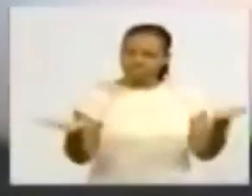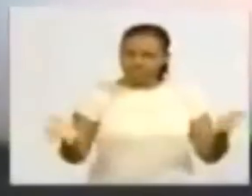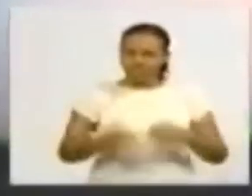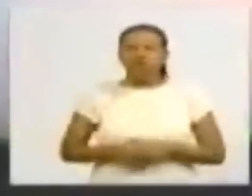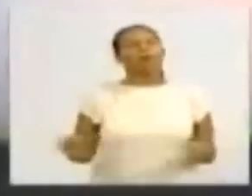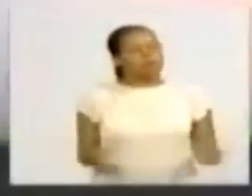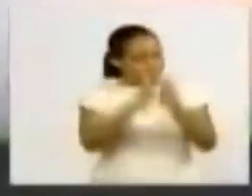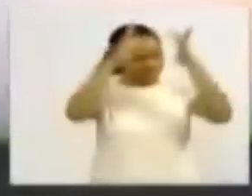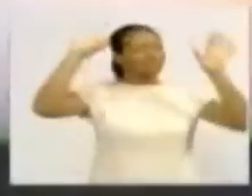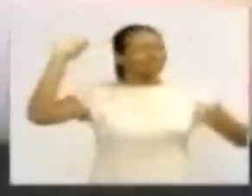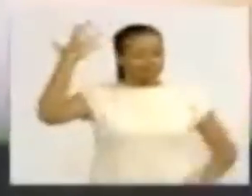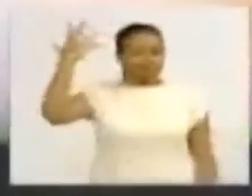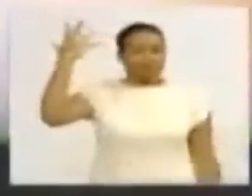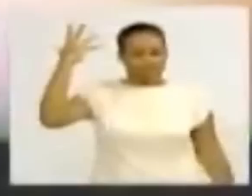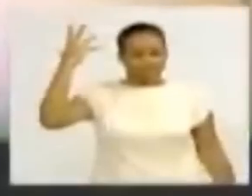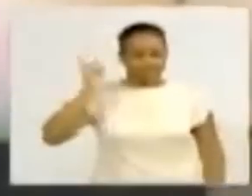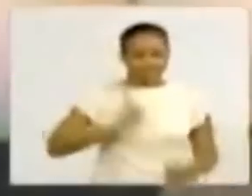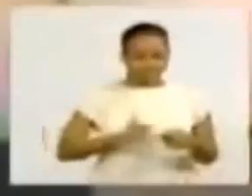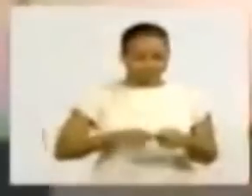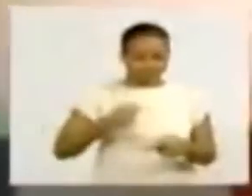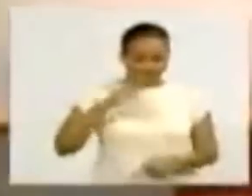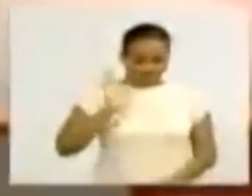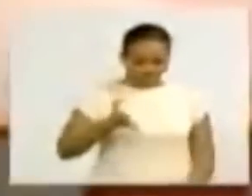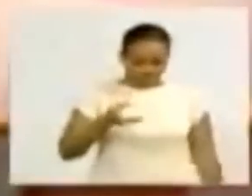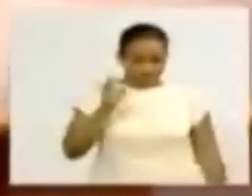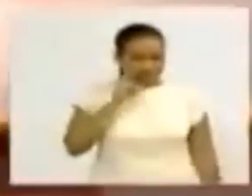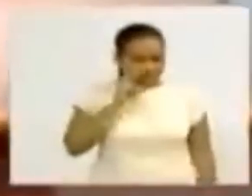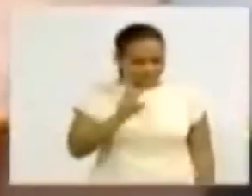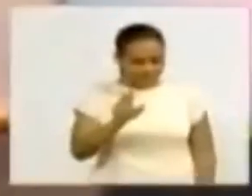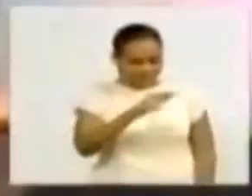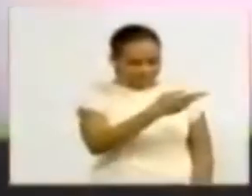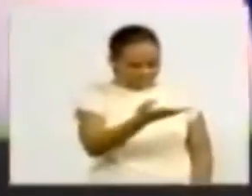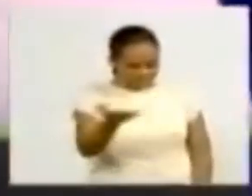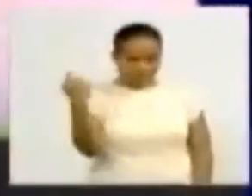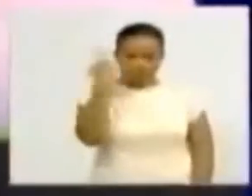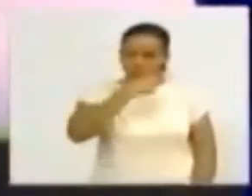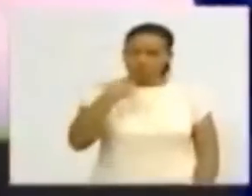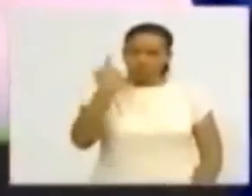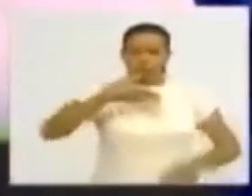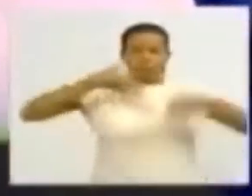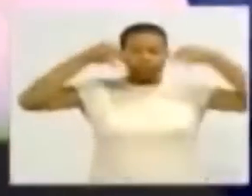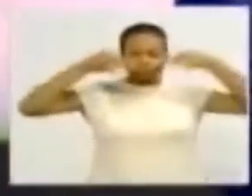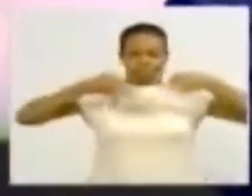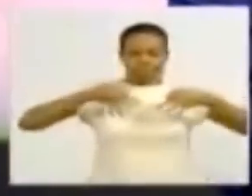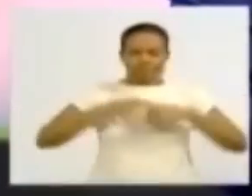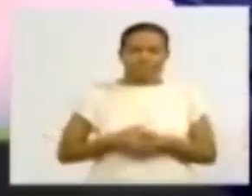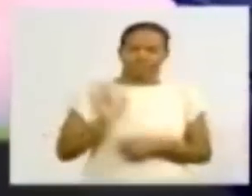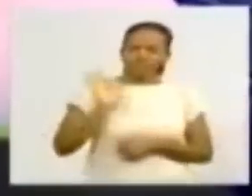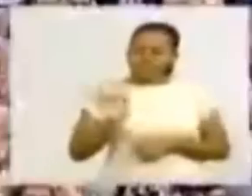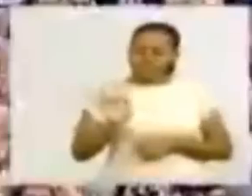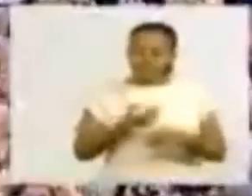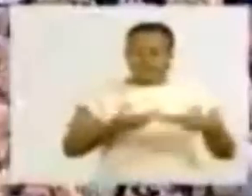E esse milagre vai acontecer porque eu já estou vendo no seu rosto a disciplina tomando